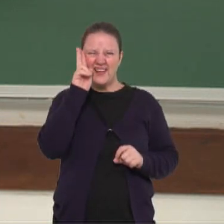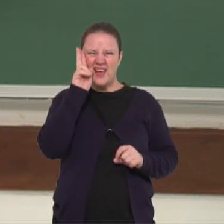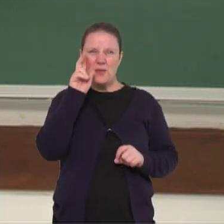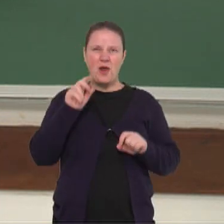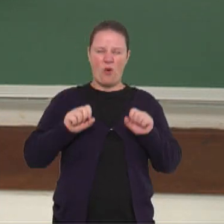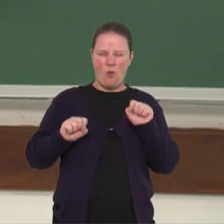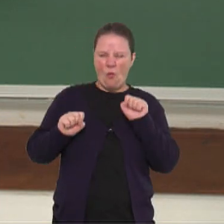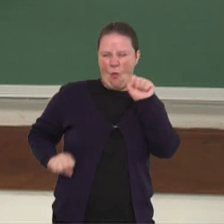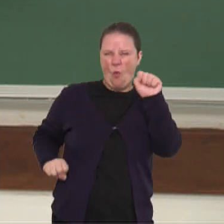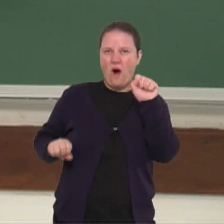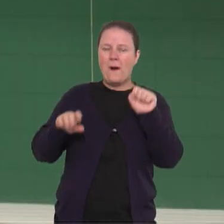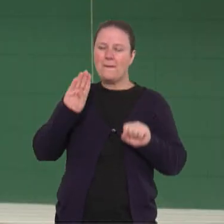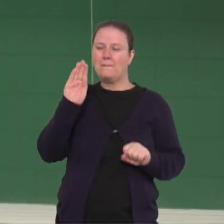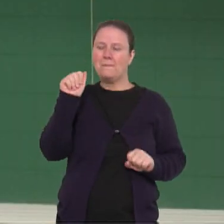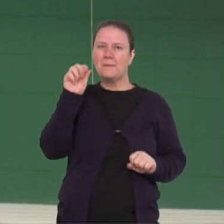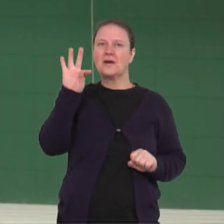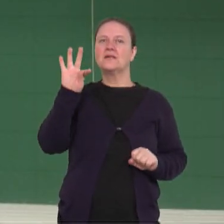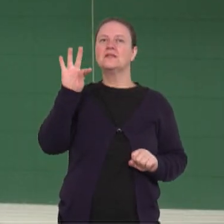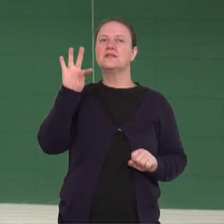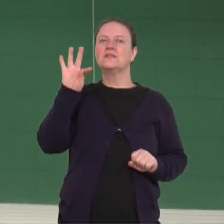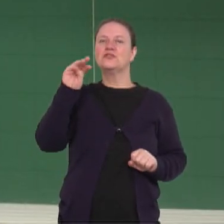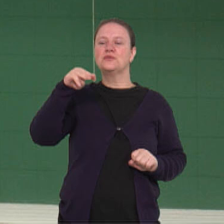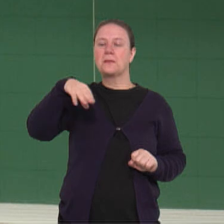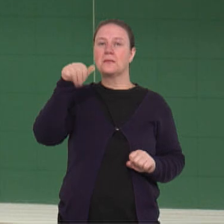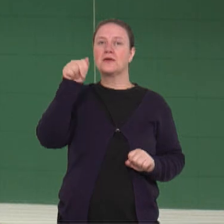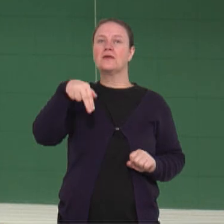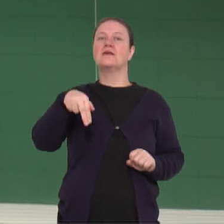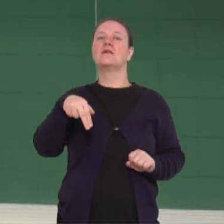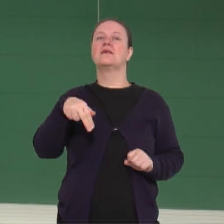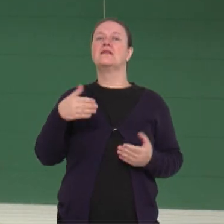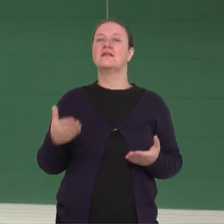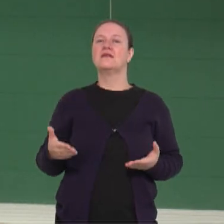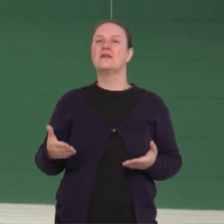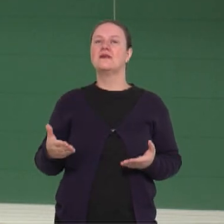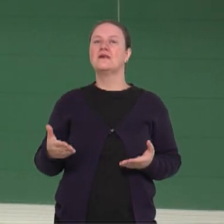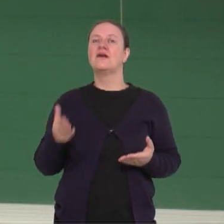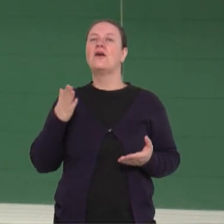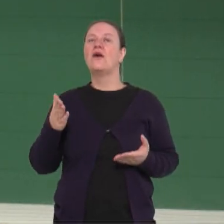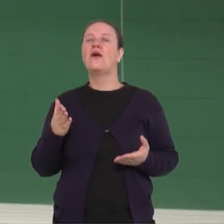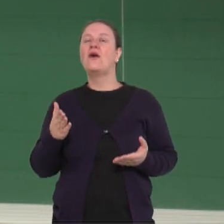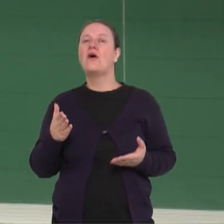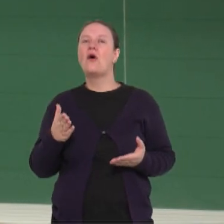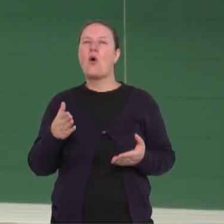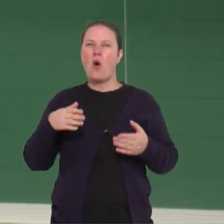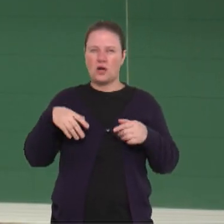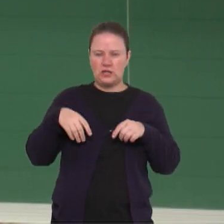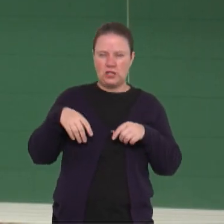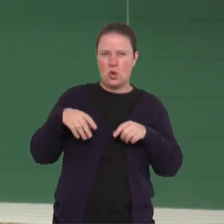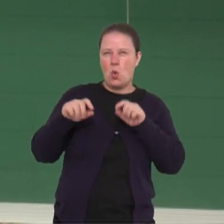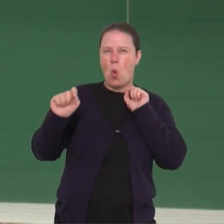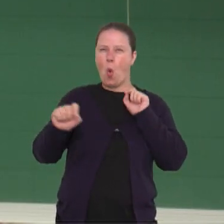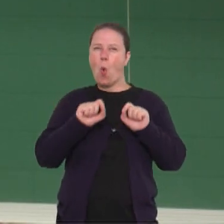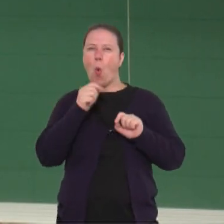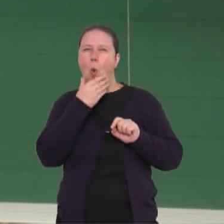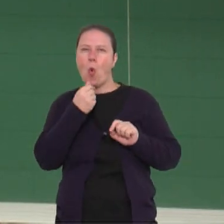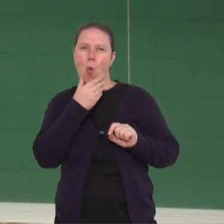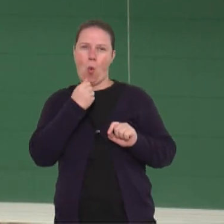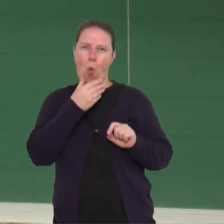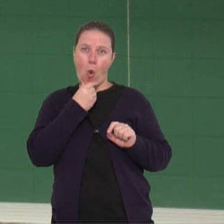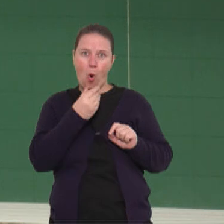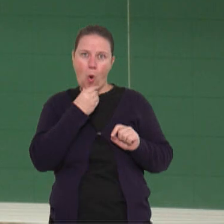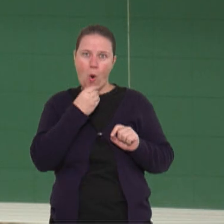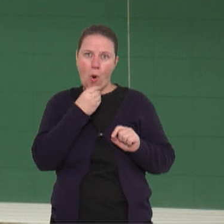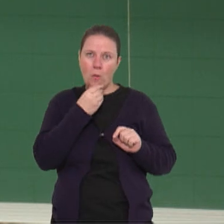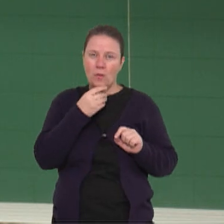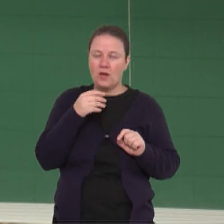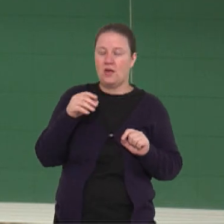Batman! Opa! Então, o que é isso? Bat seria o morcego. Man, homem. O